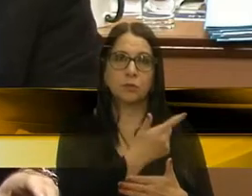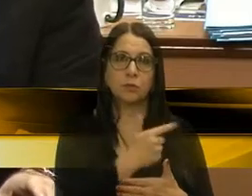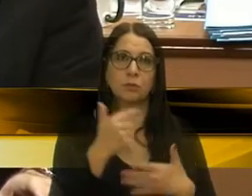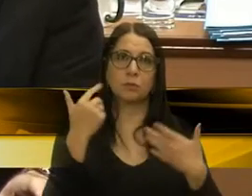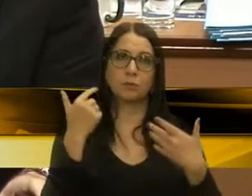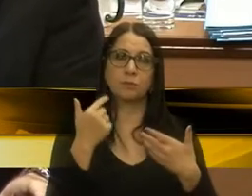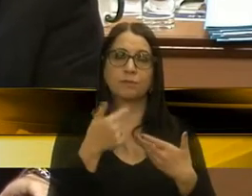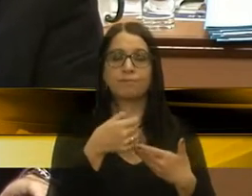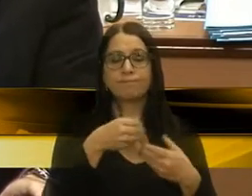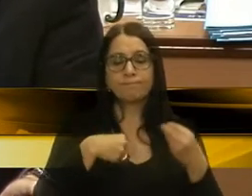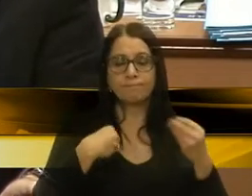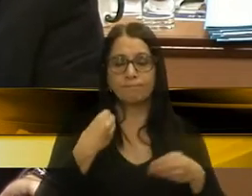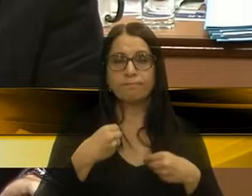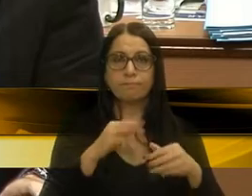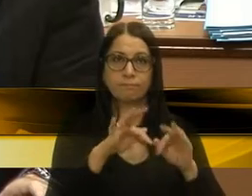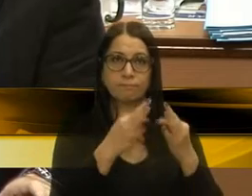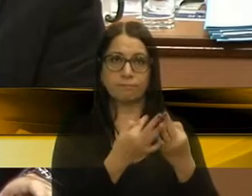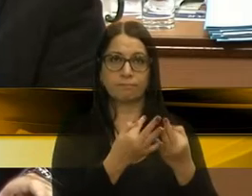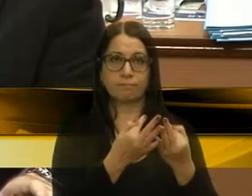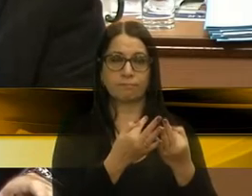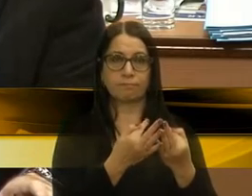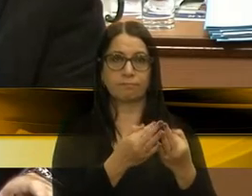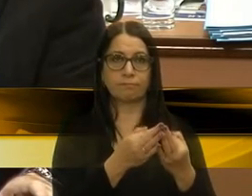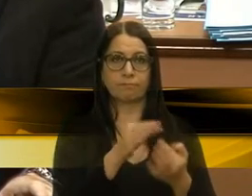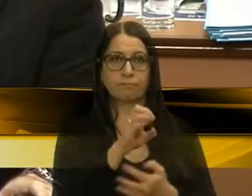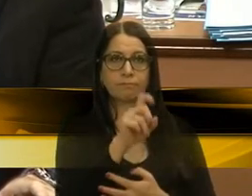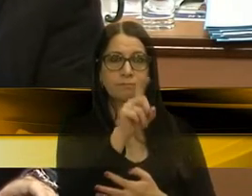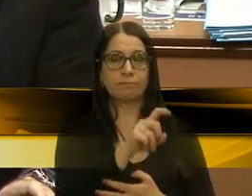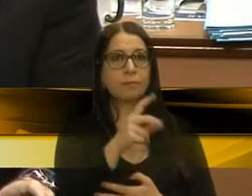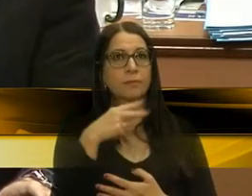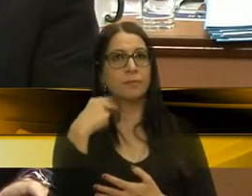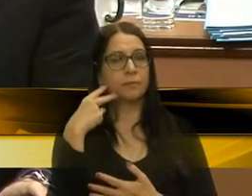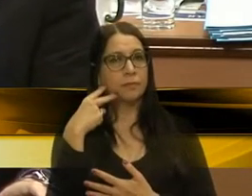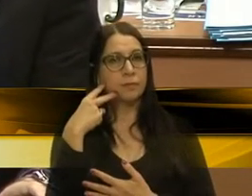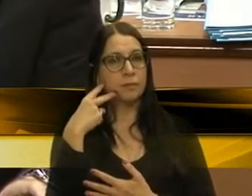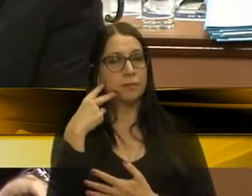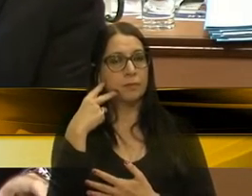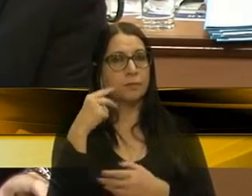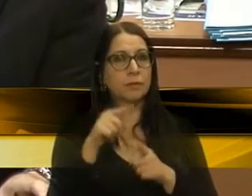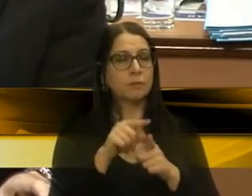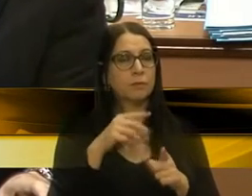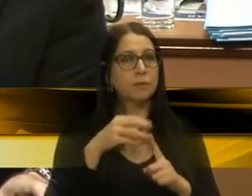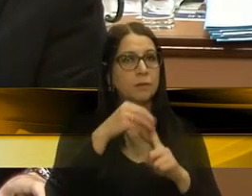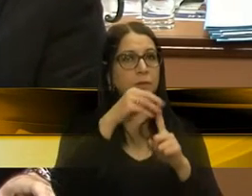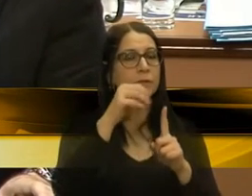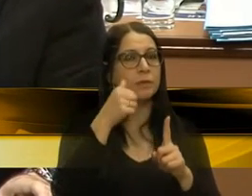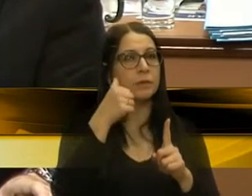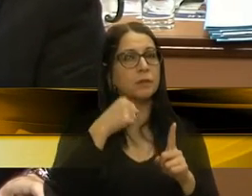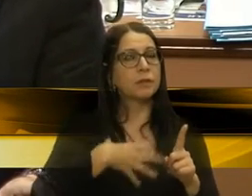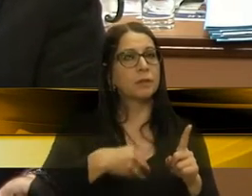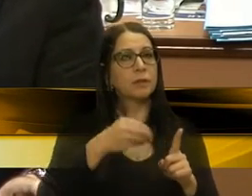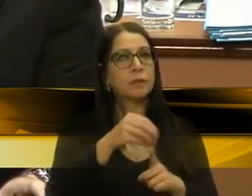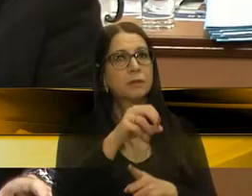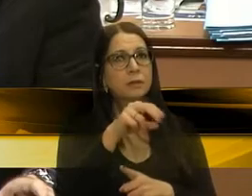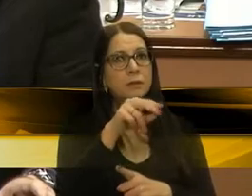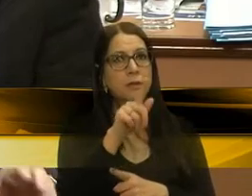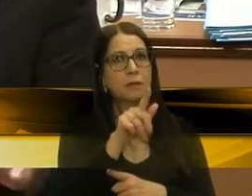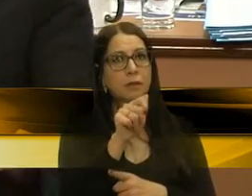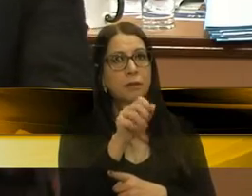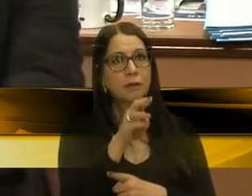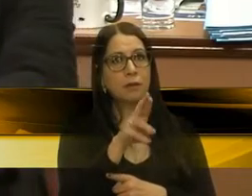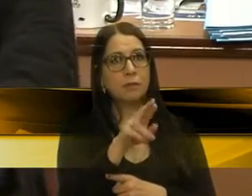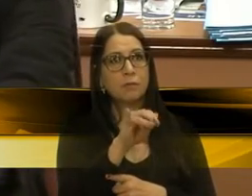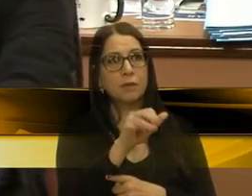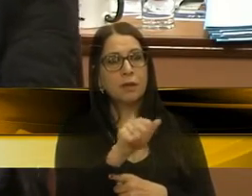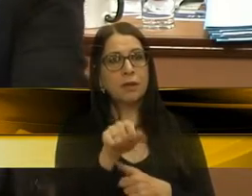aos familiares do amigo ex-vereador Nelson Sbabo, principalmente a sua filha Gabriela, que esteve conosco